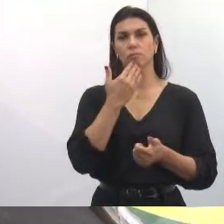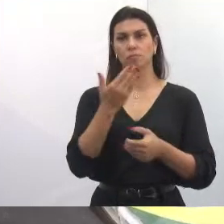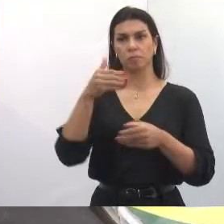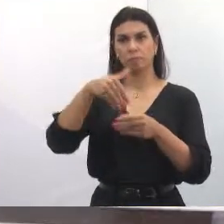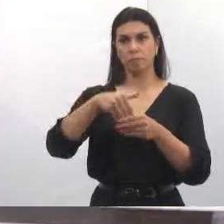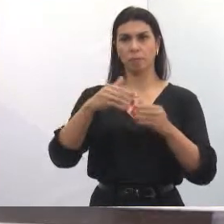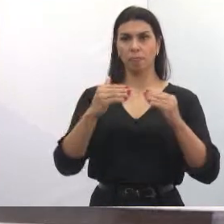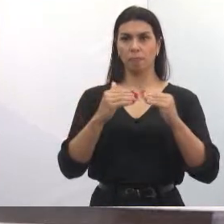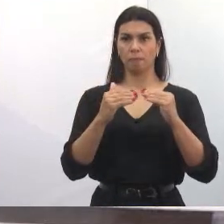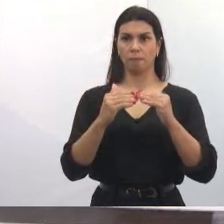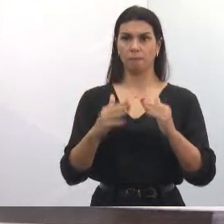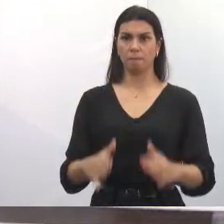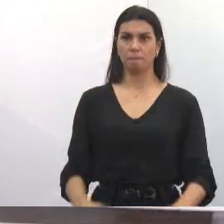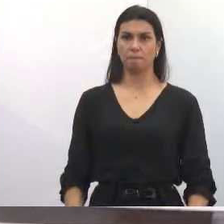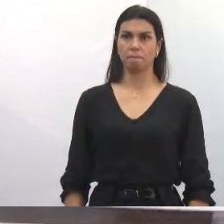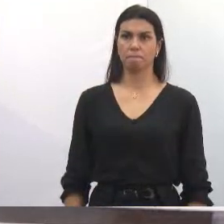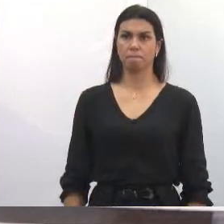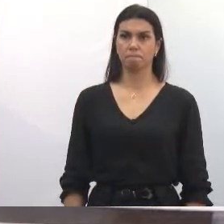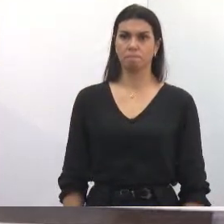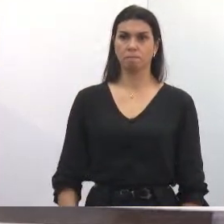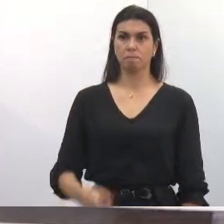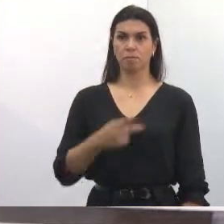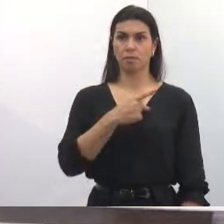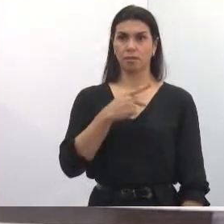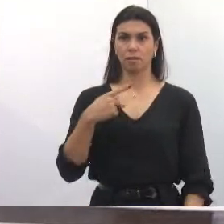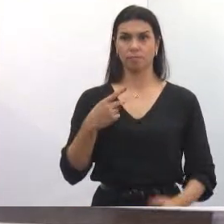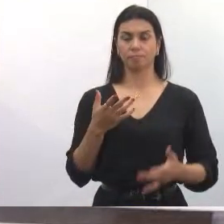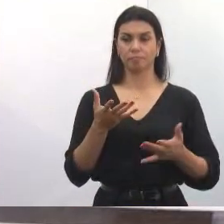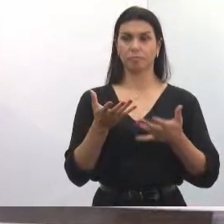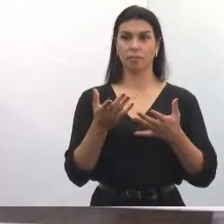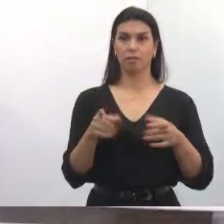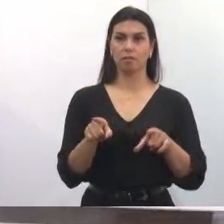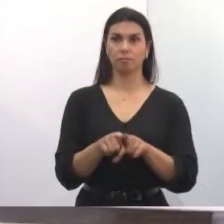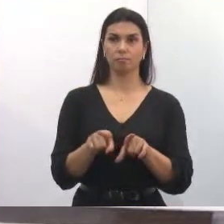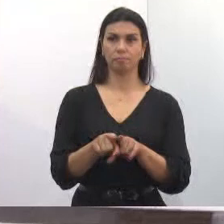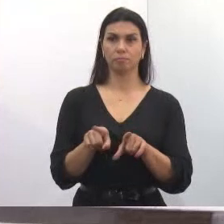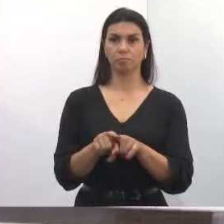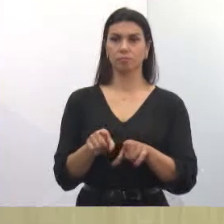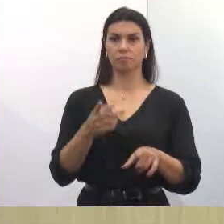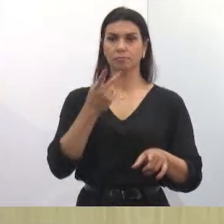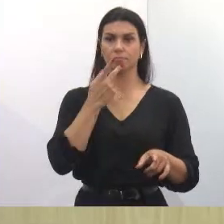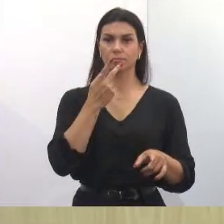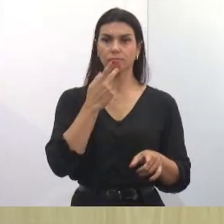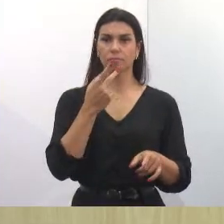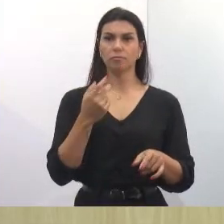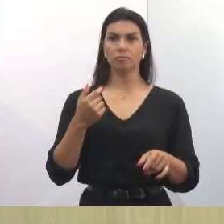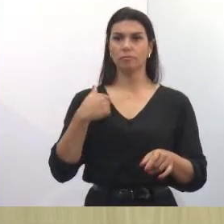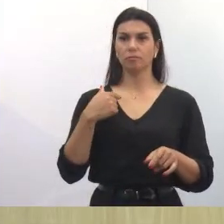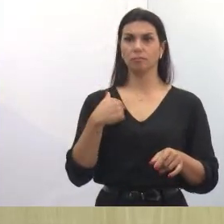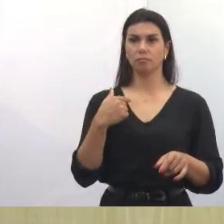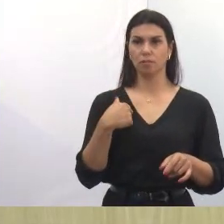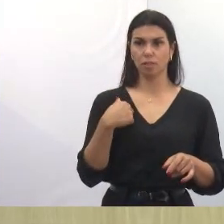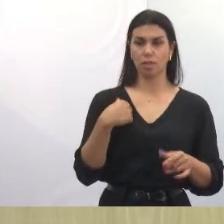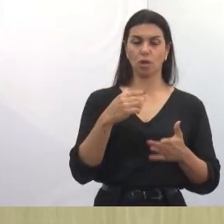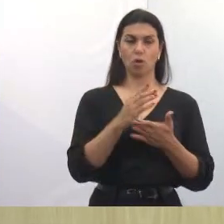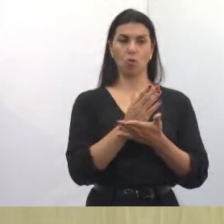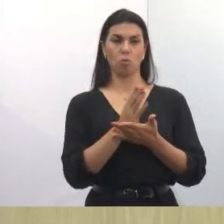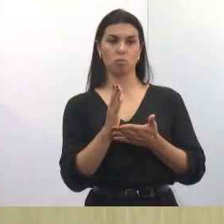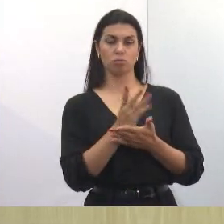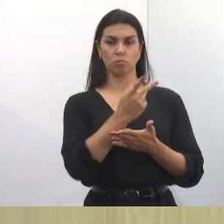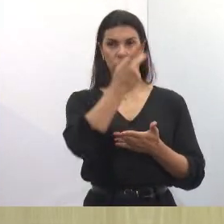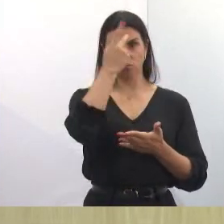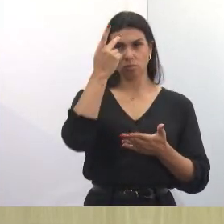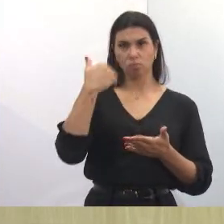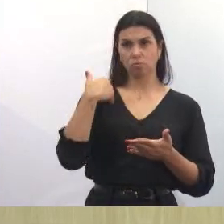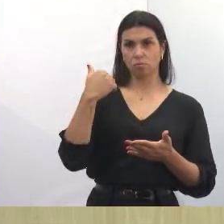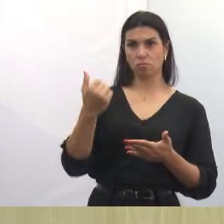todos. Senhor presidente, quero colaborar também. Estive presente no local, fui chamado por alguns moradores